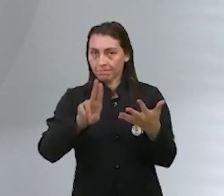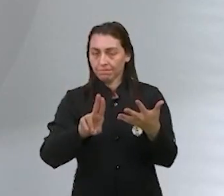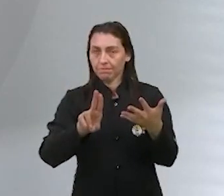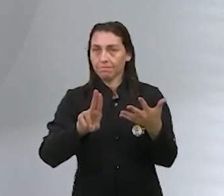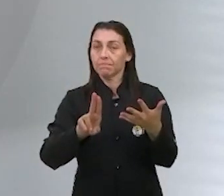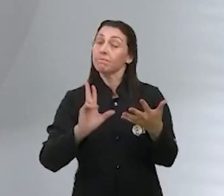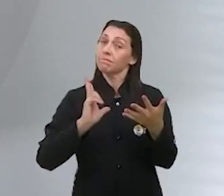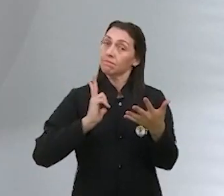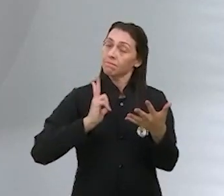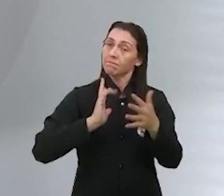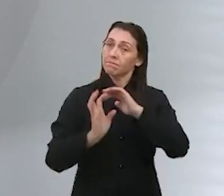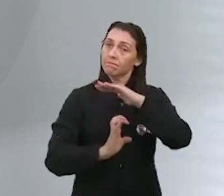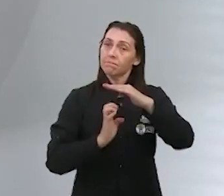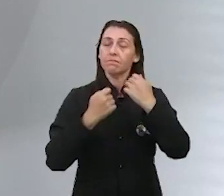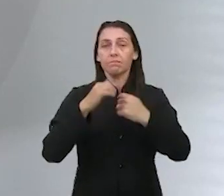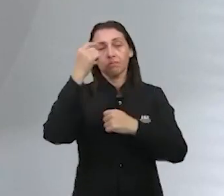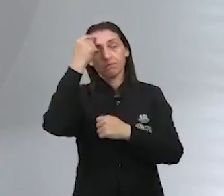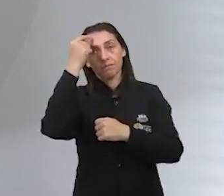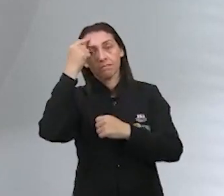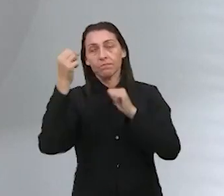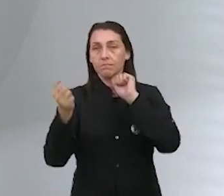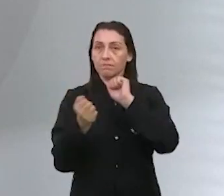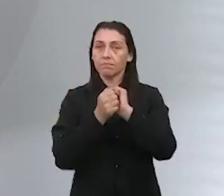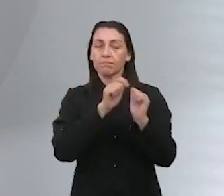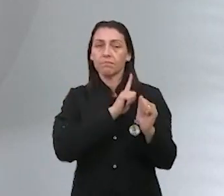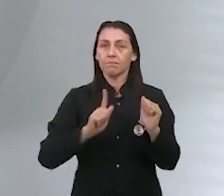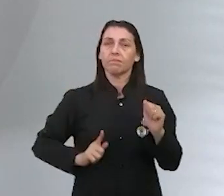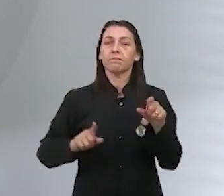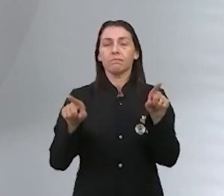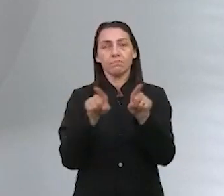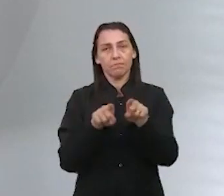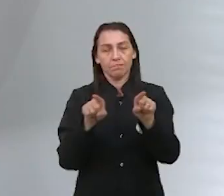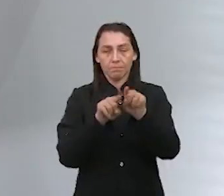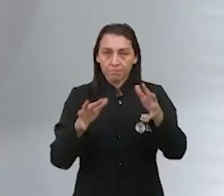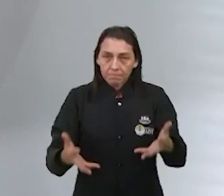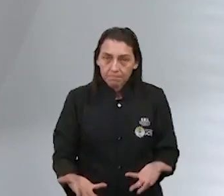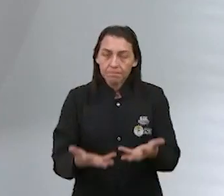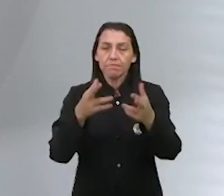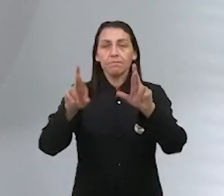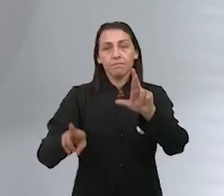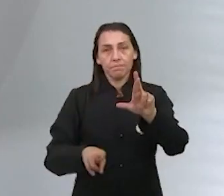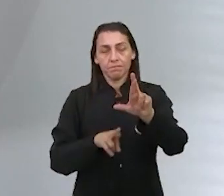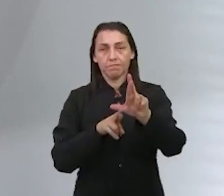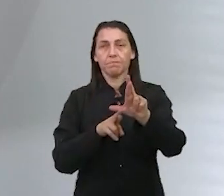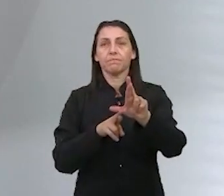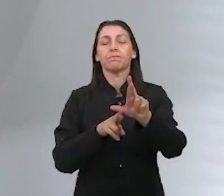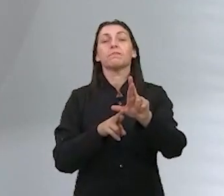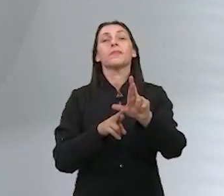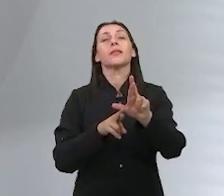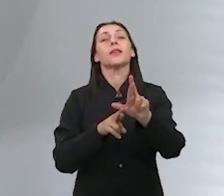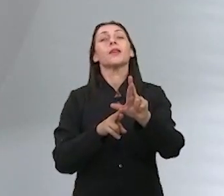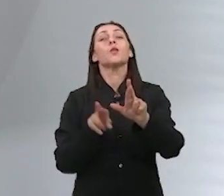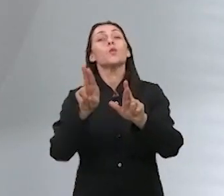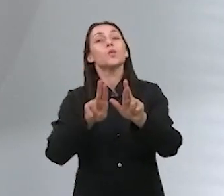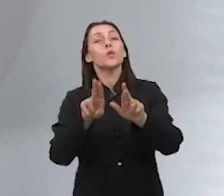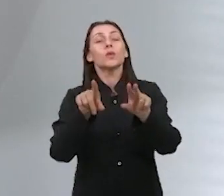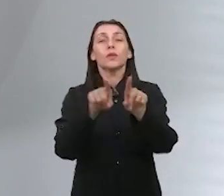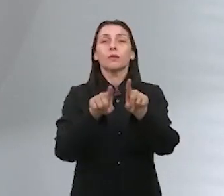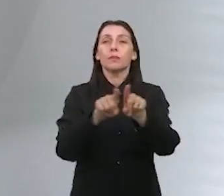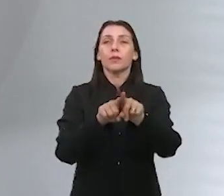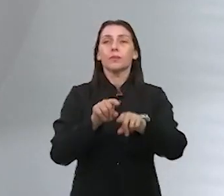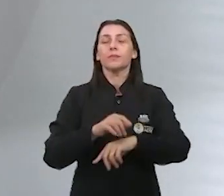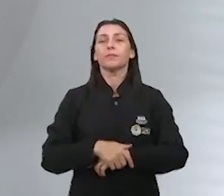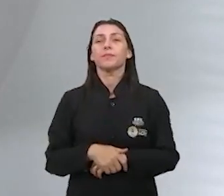iniciativa privada precisa pensar nisso, junto com o governo também. Incentivar a reciclagem e incentivar o consumo de